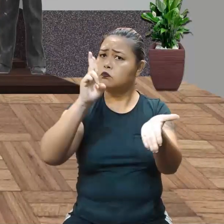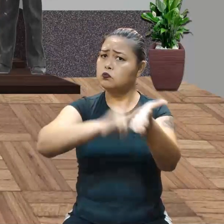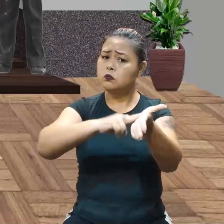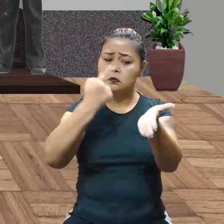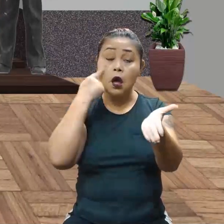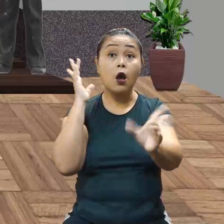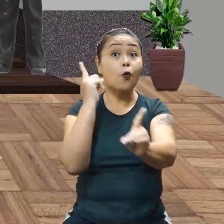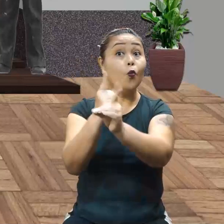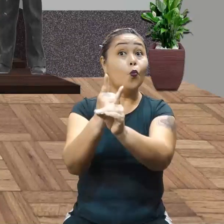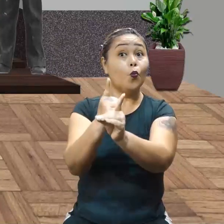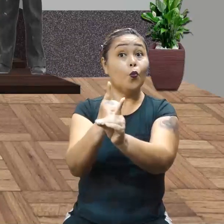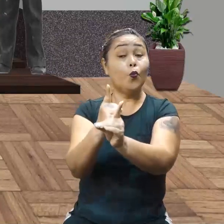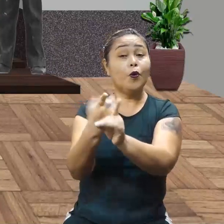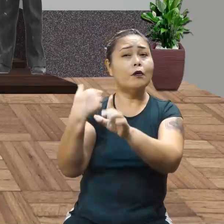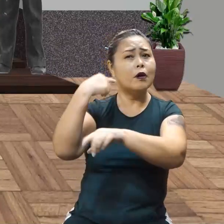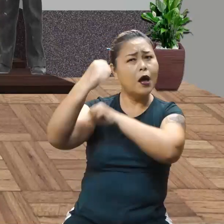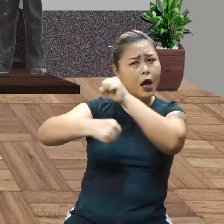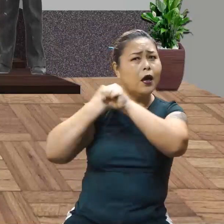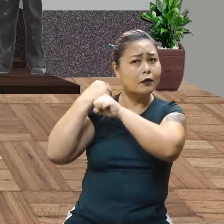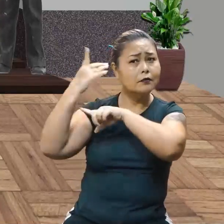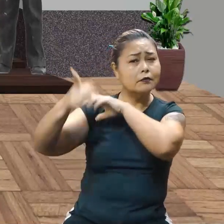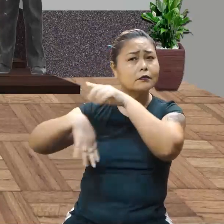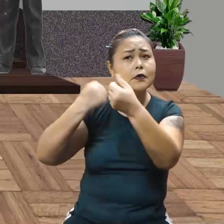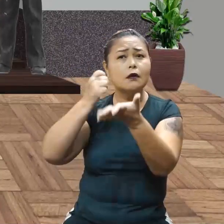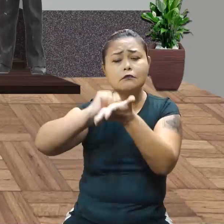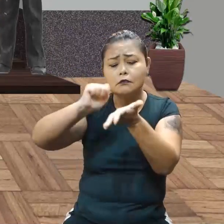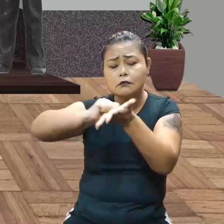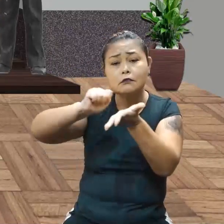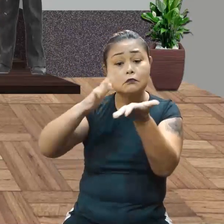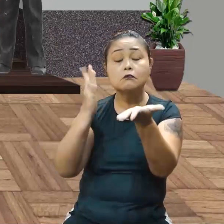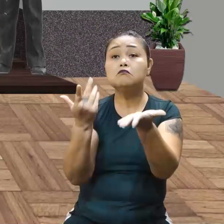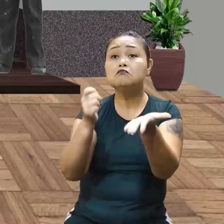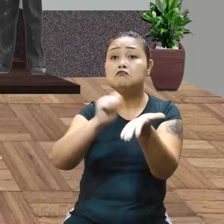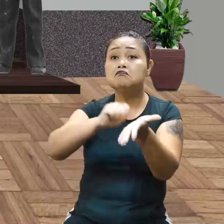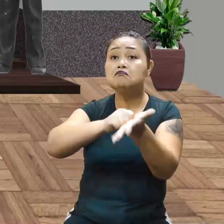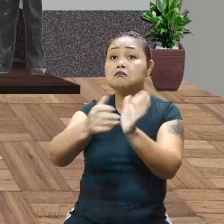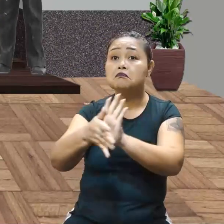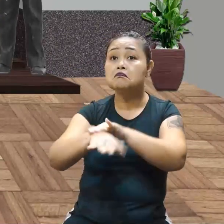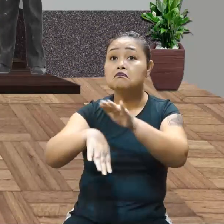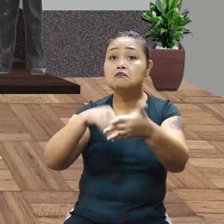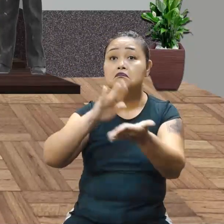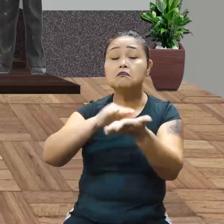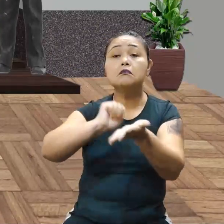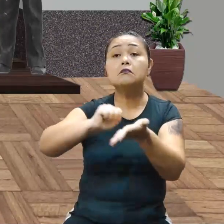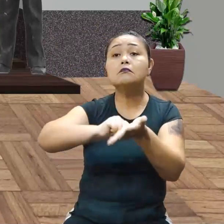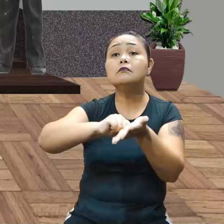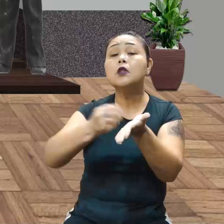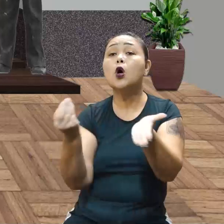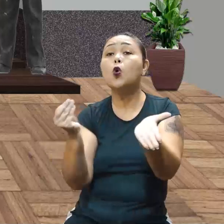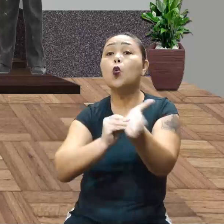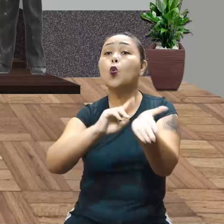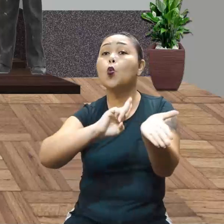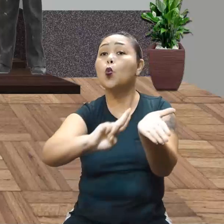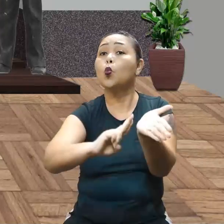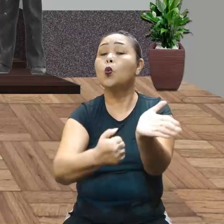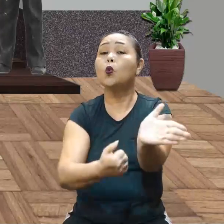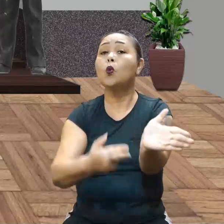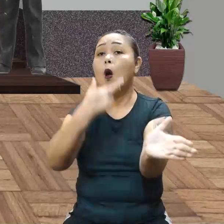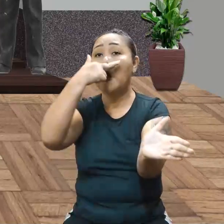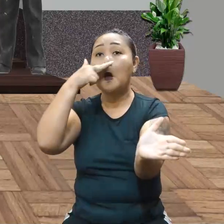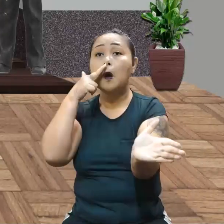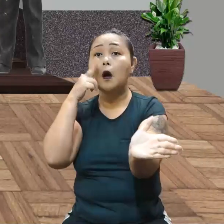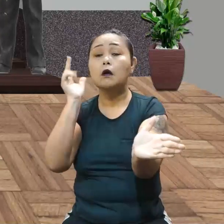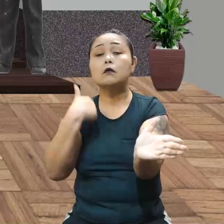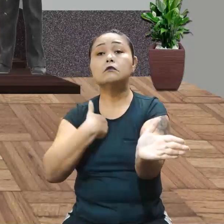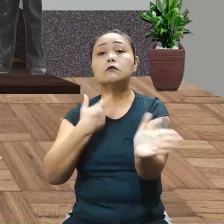ser achada, anos depois, vai escrever de próprio punho, a indicação de Rondon